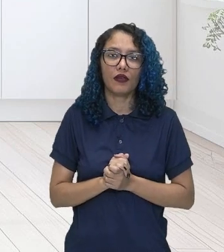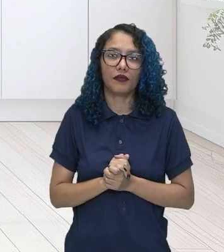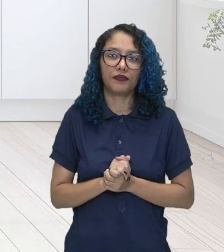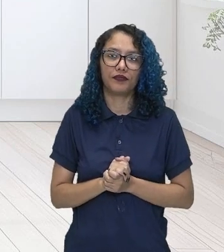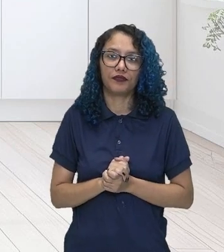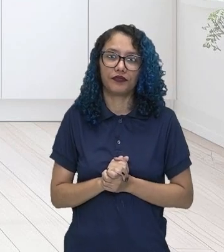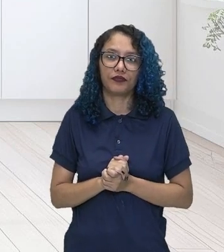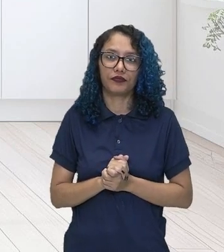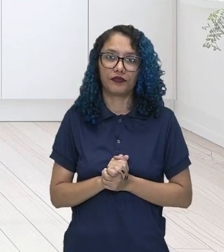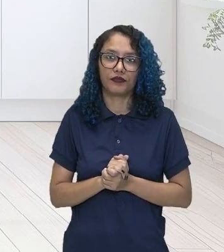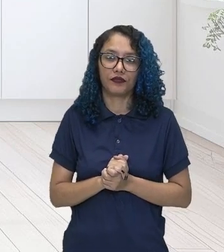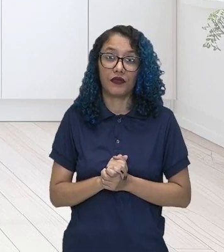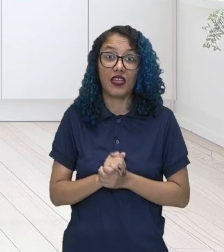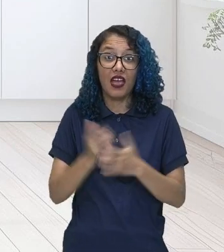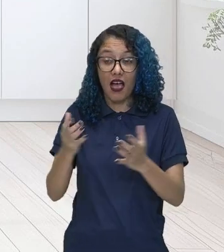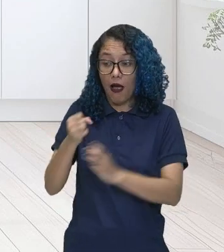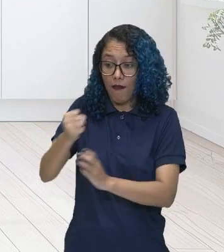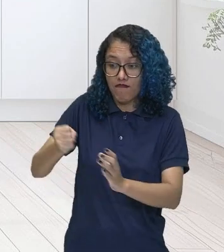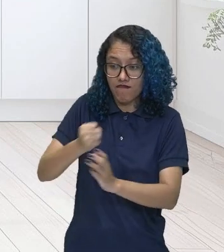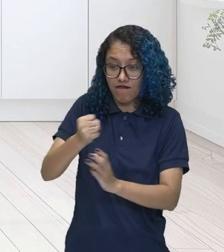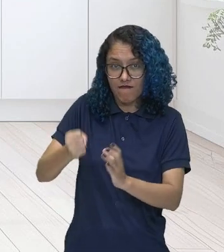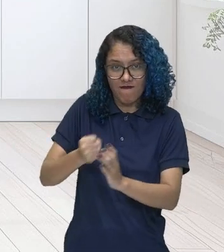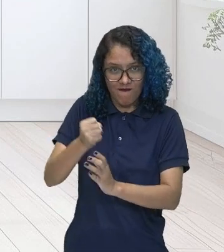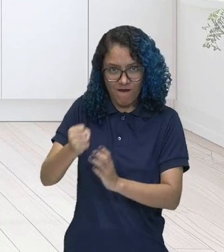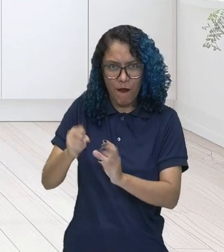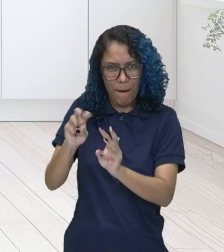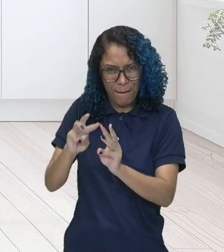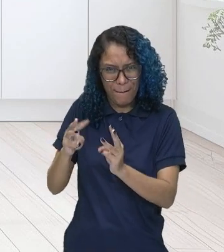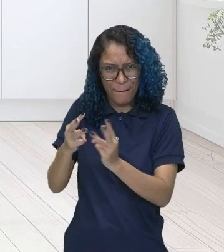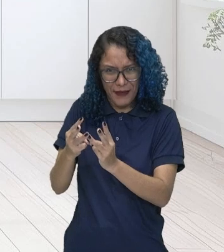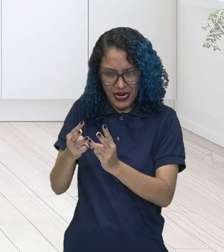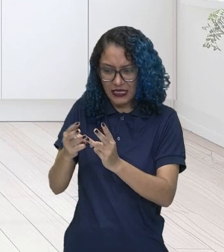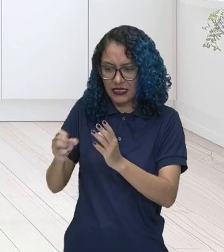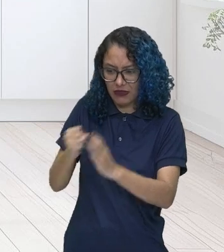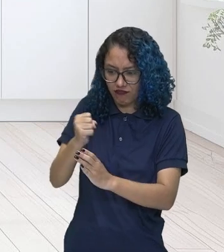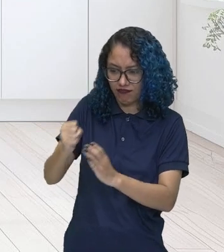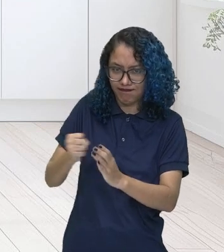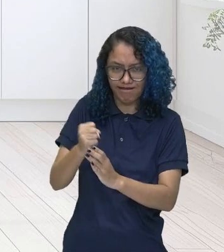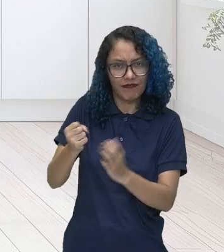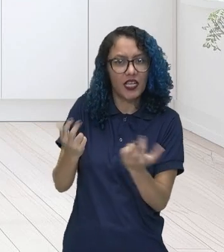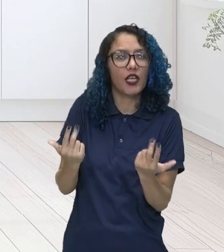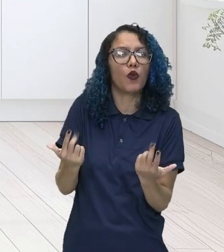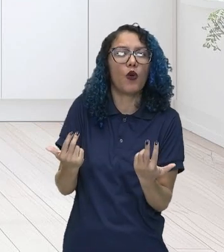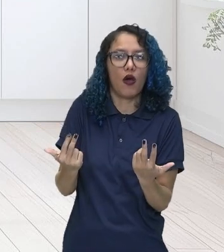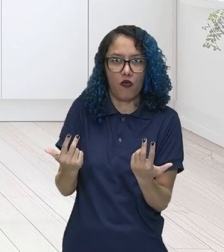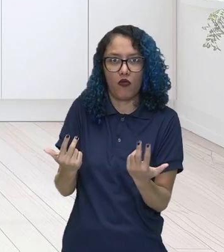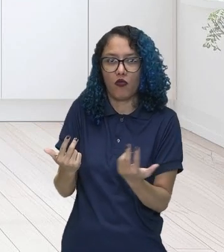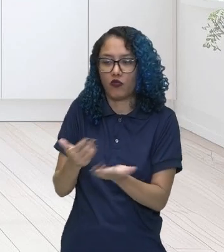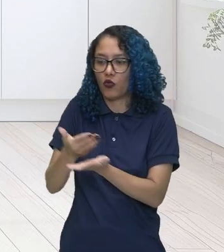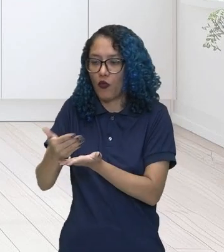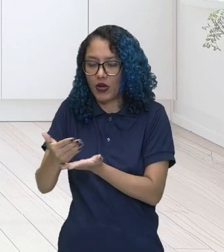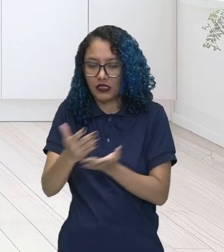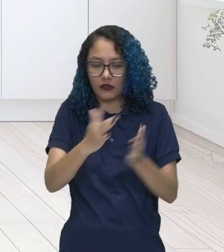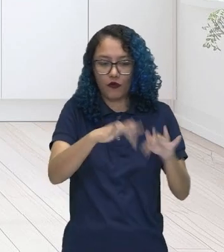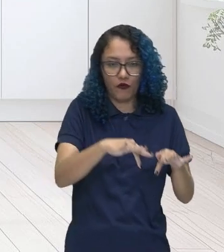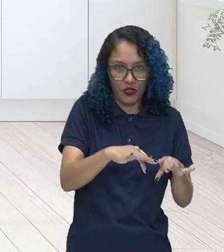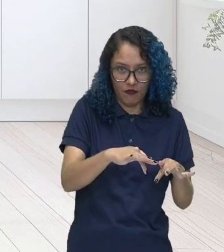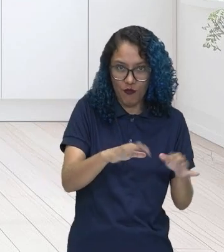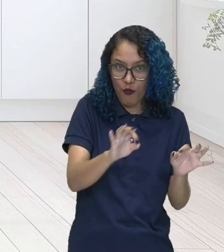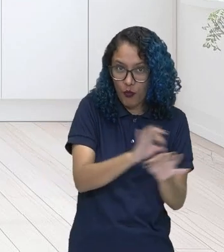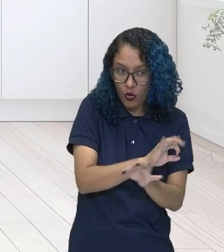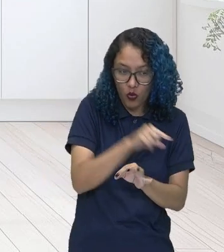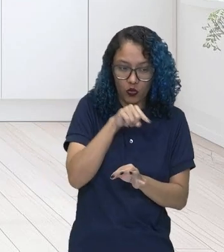utilizada para preparar aquele bolo permanece constante. Algumas